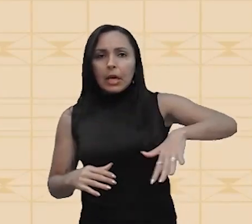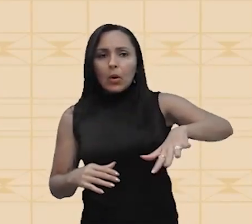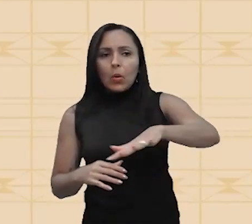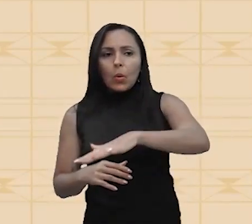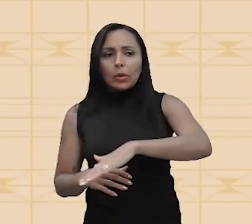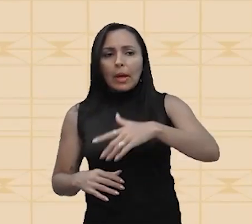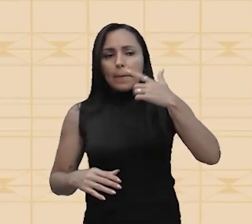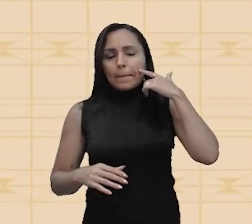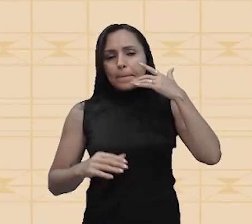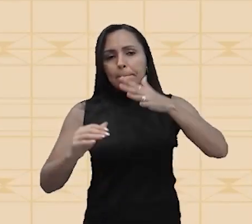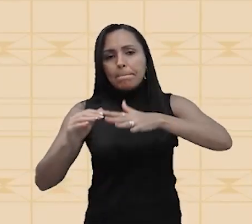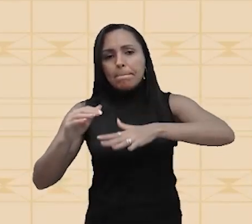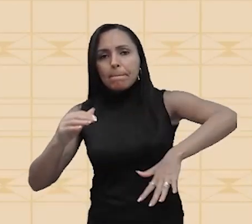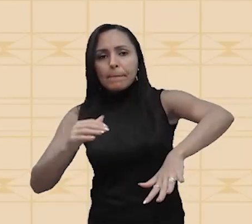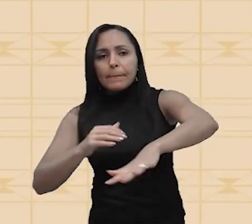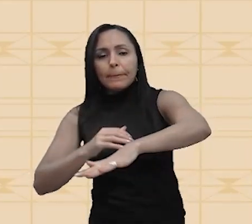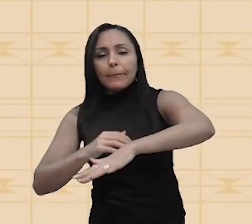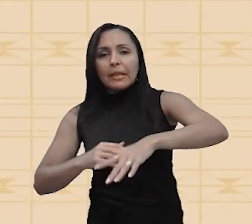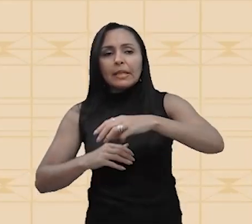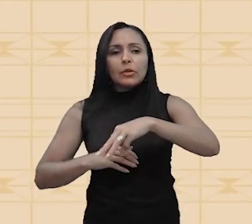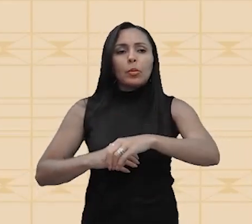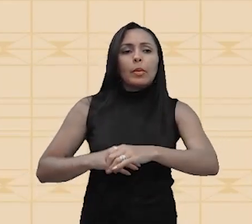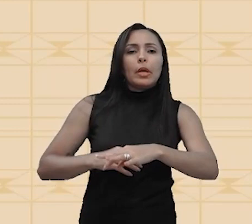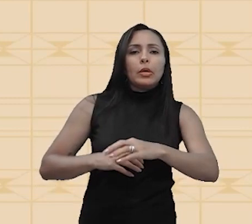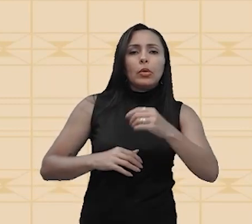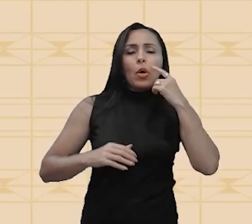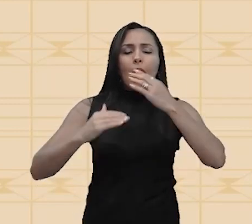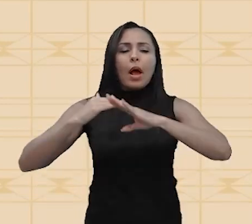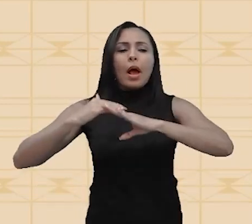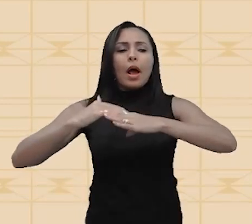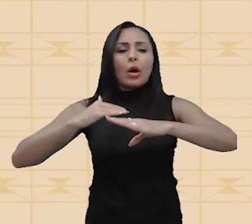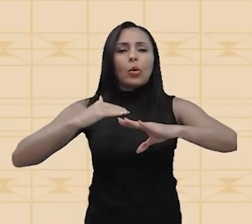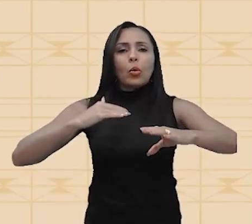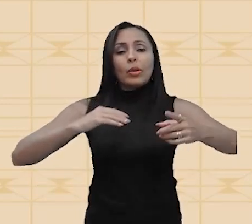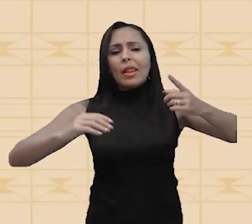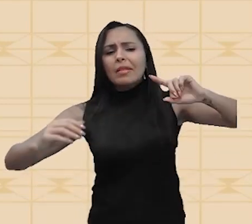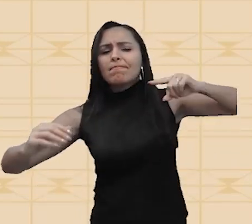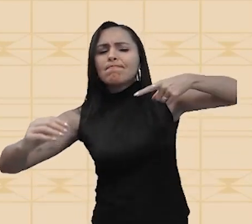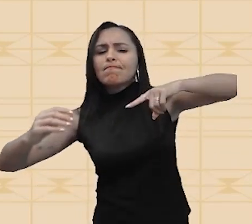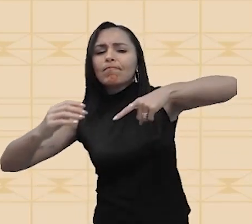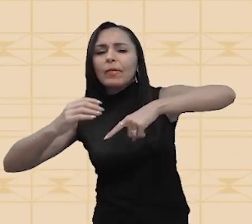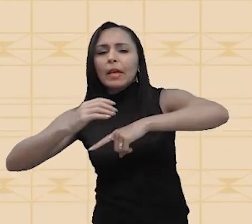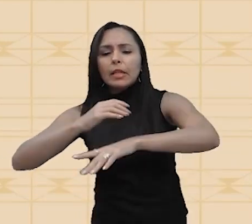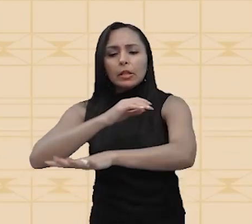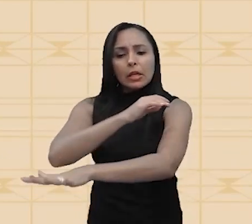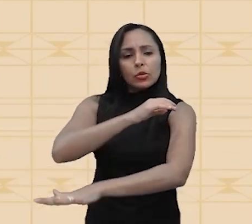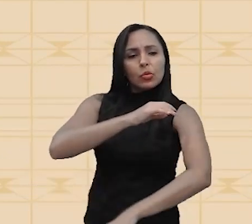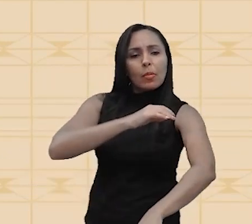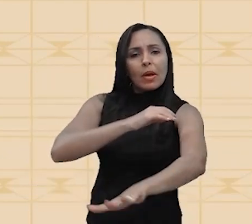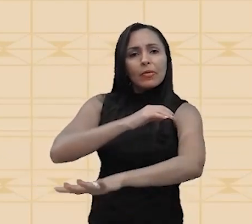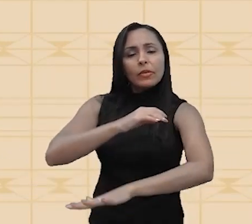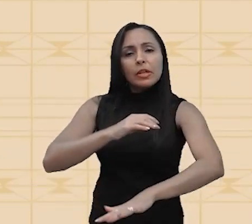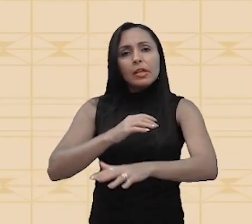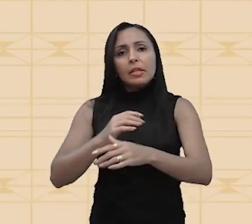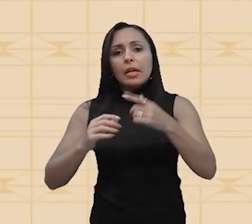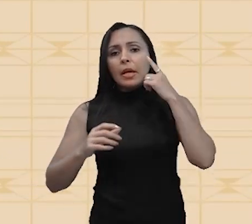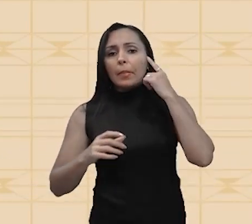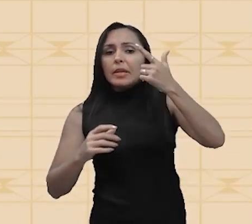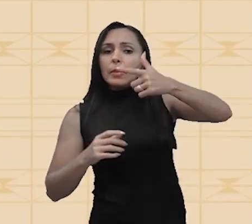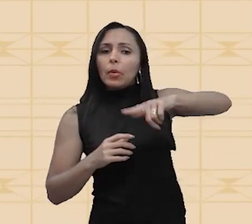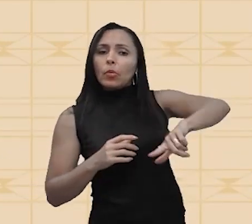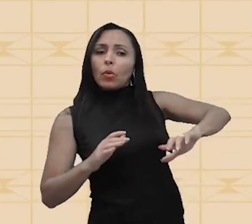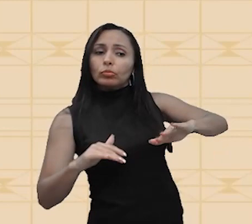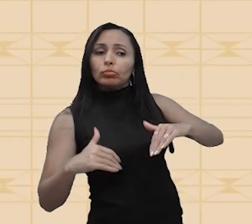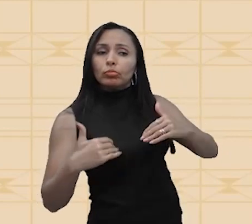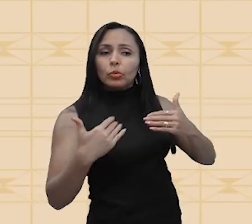penetração do meio, ou seja, a onda ela adentra sobre a superfície e passa para o outro lado, não